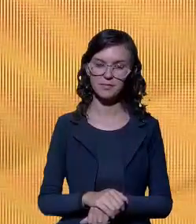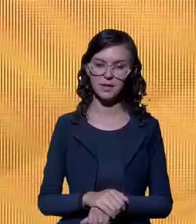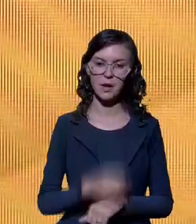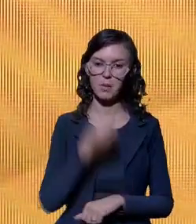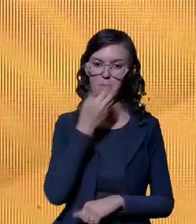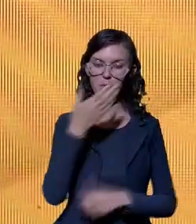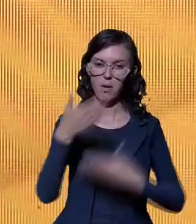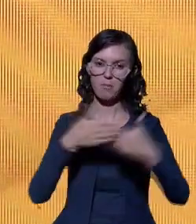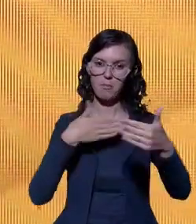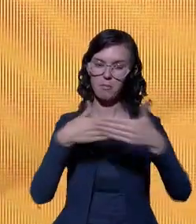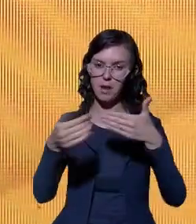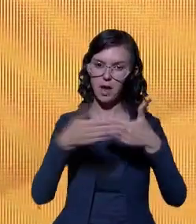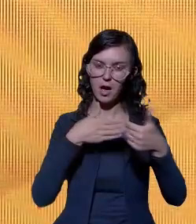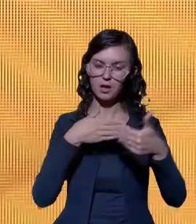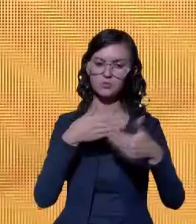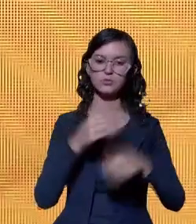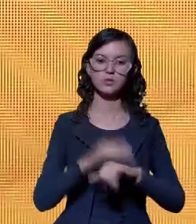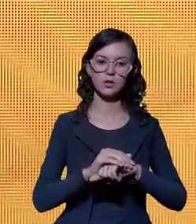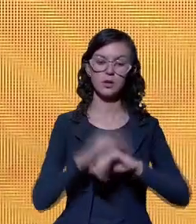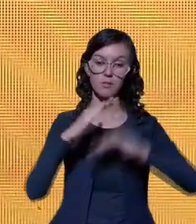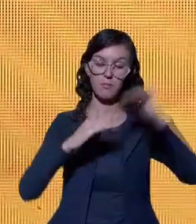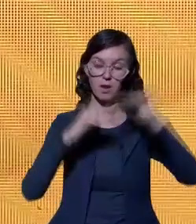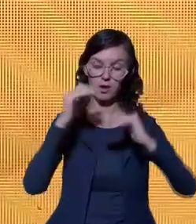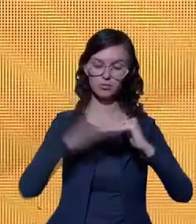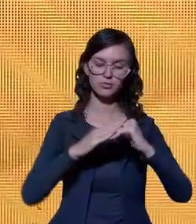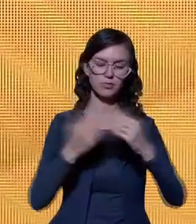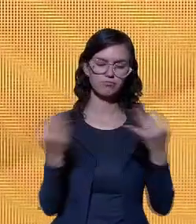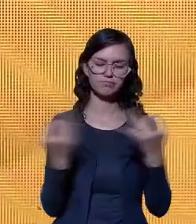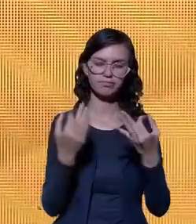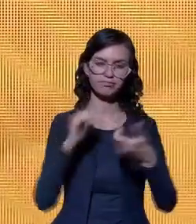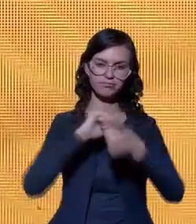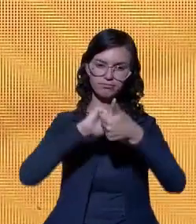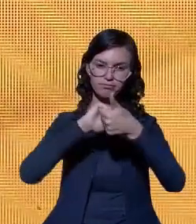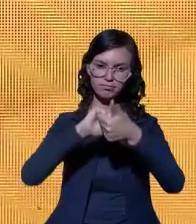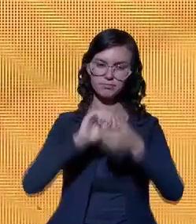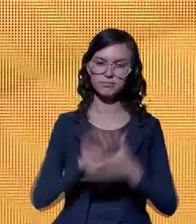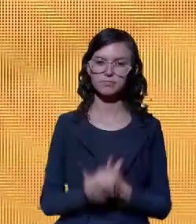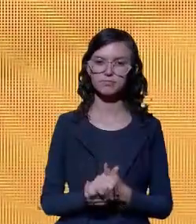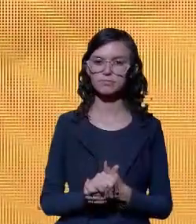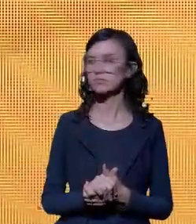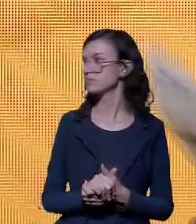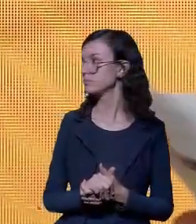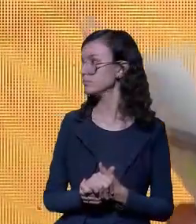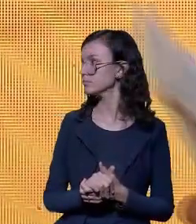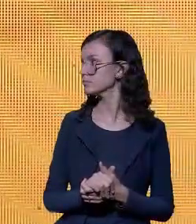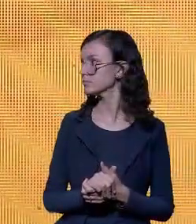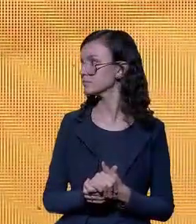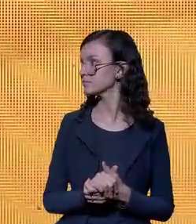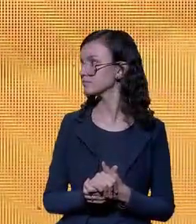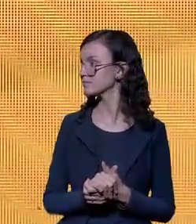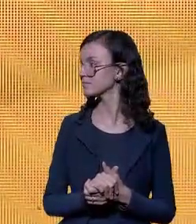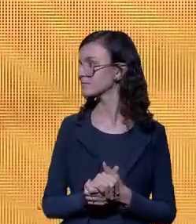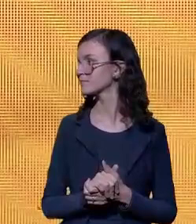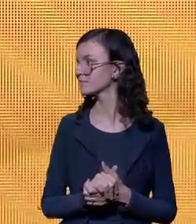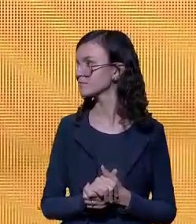boas práticas, dessas práticas de excelência. Sem muito suspense,